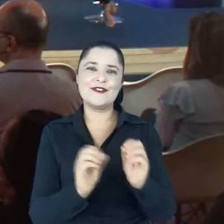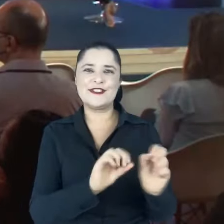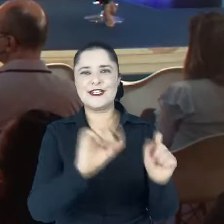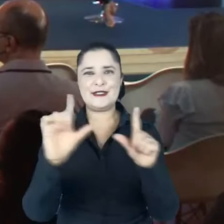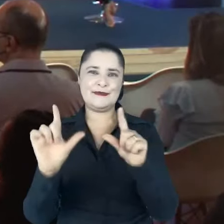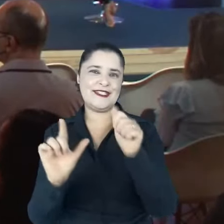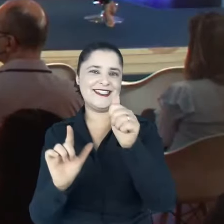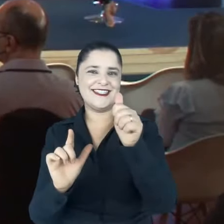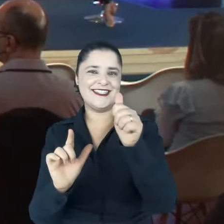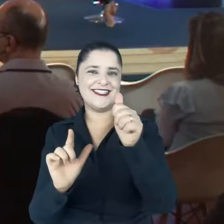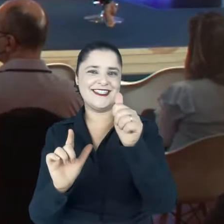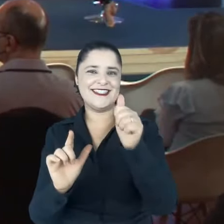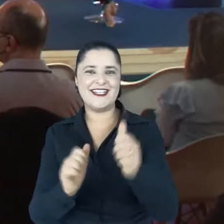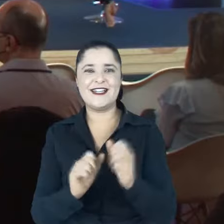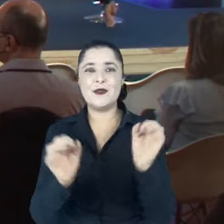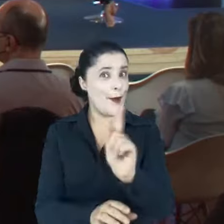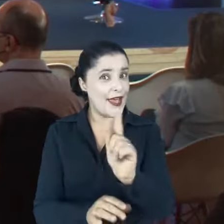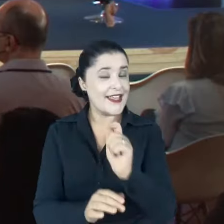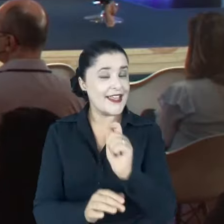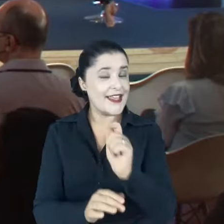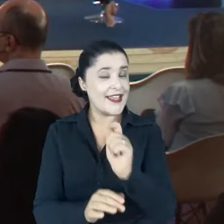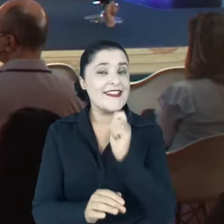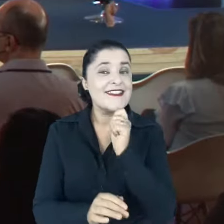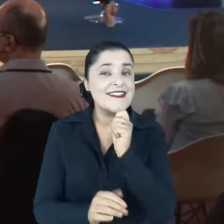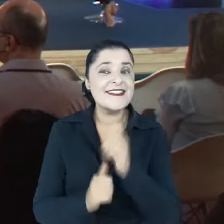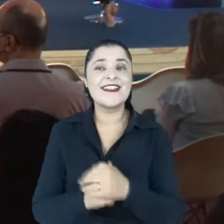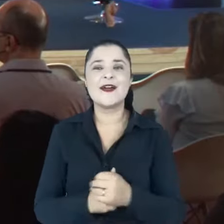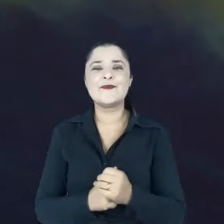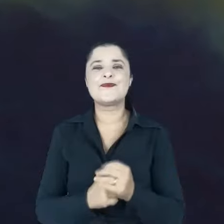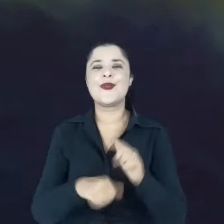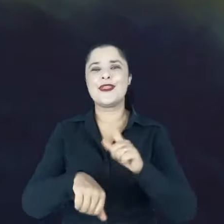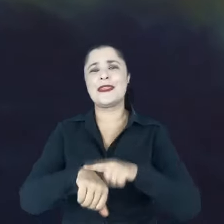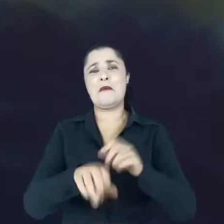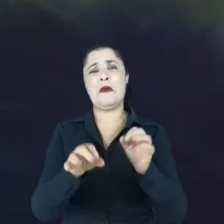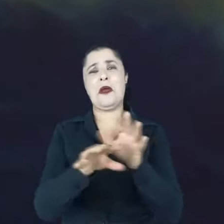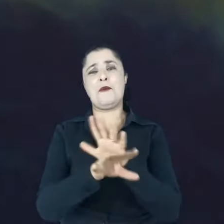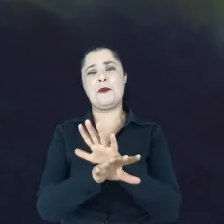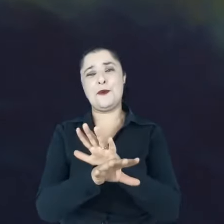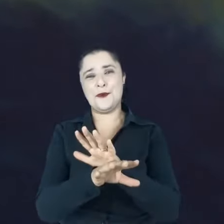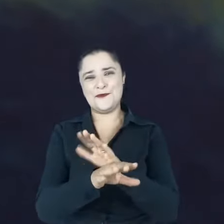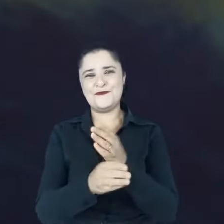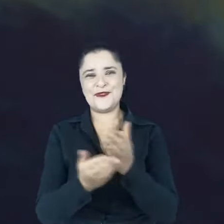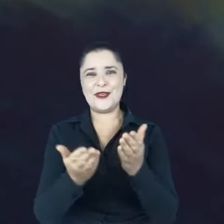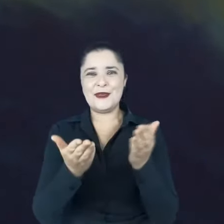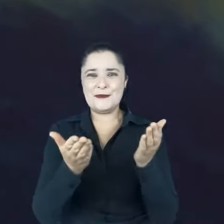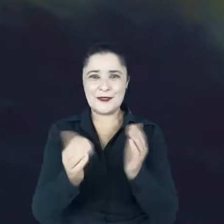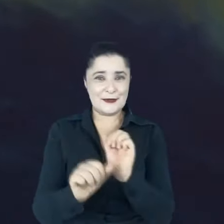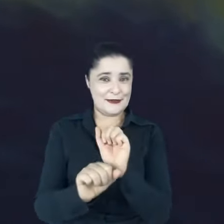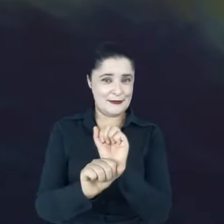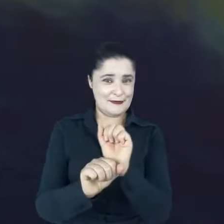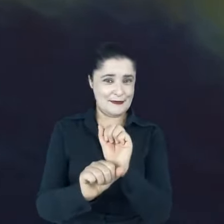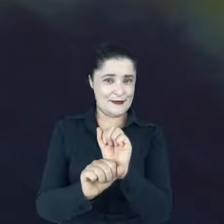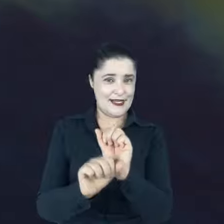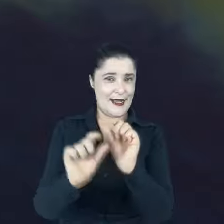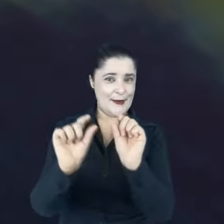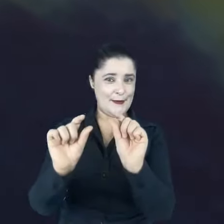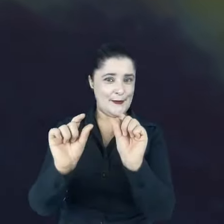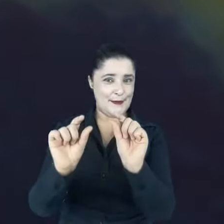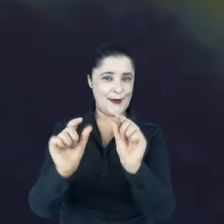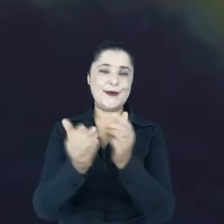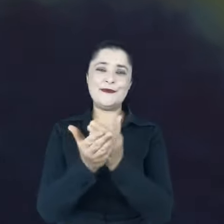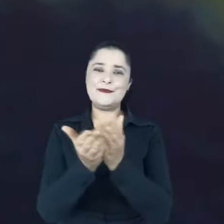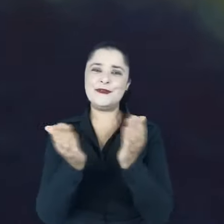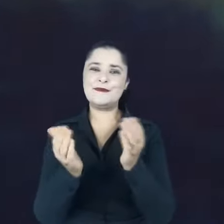acabou ainda, mas o tempo já acabou. Aqui, eu vou pedir para vocês esperarem aqui com a gente enquanto a gente encerra. Pode ser,